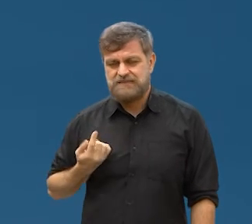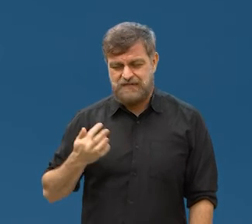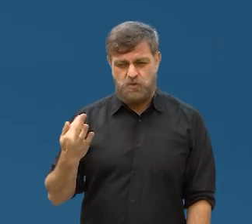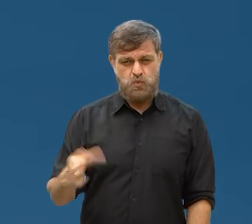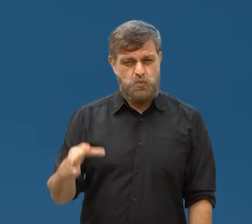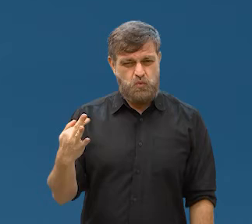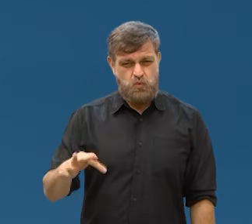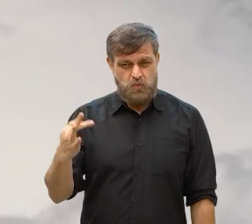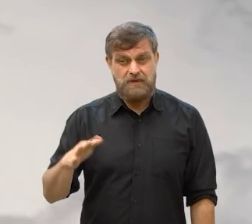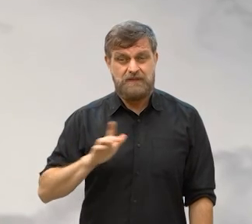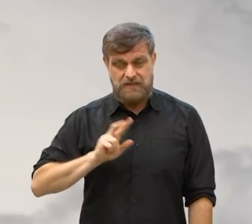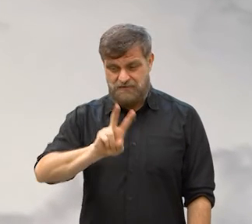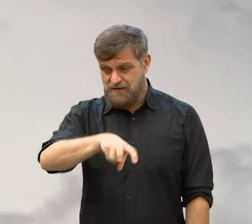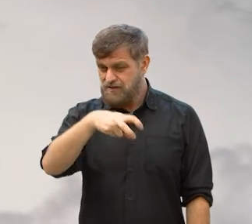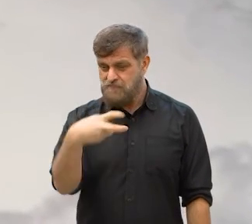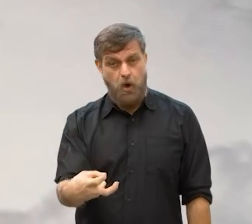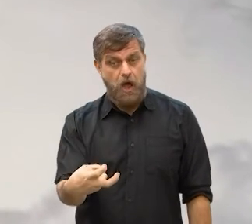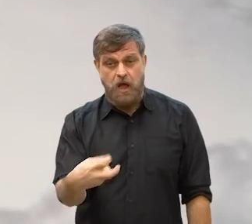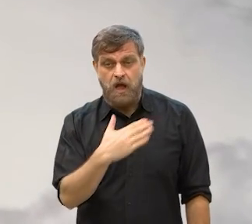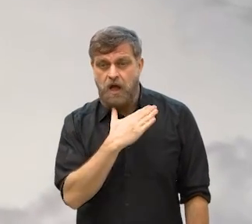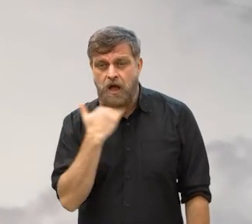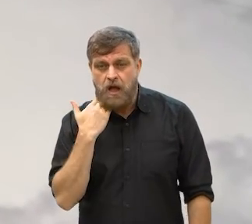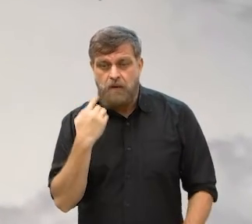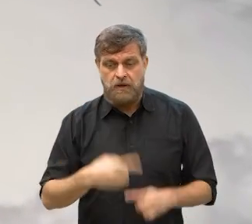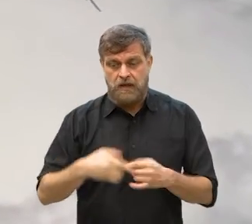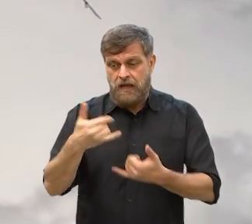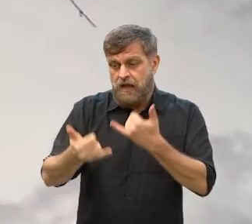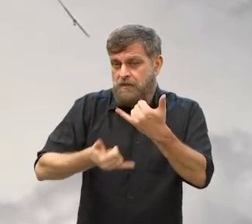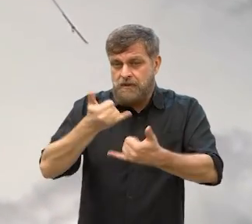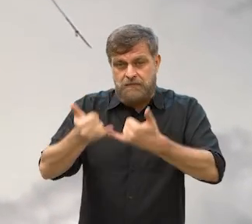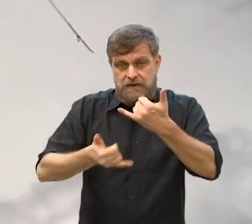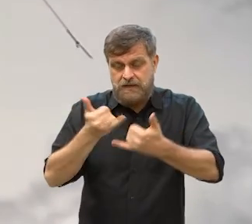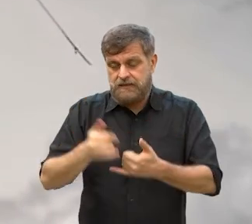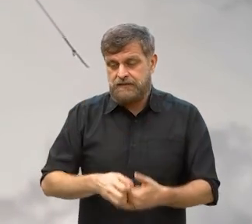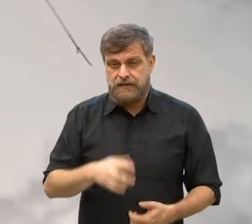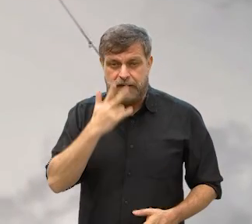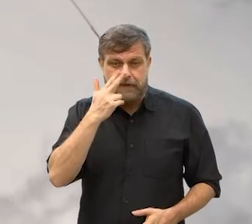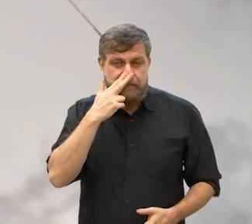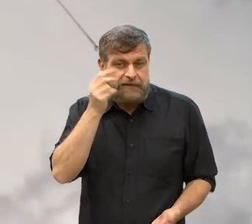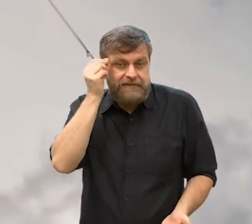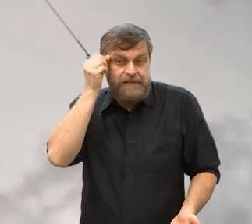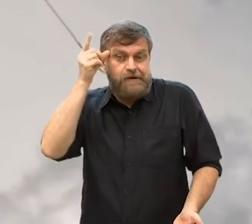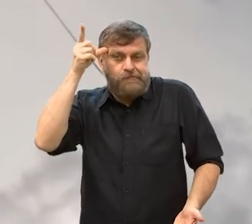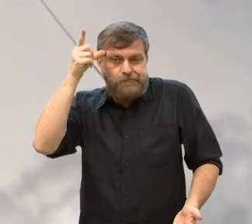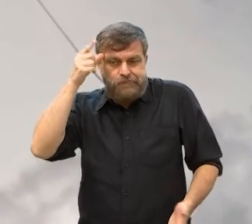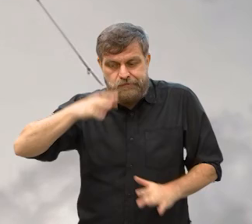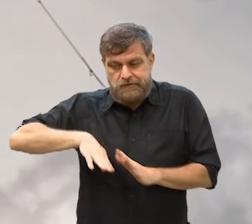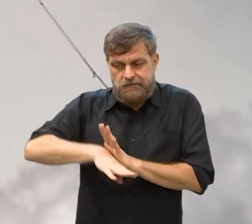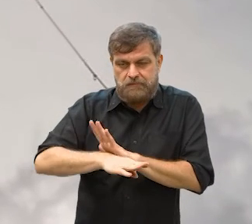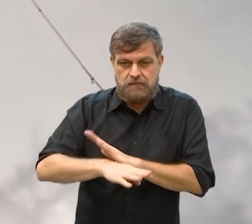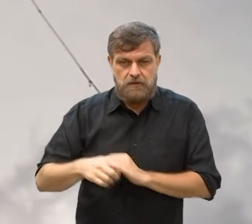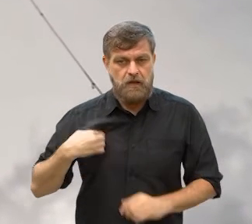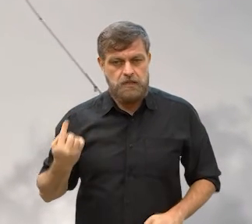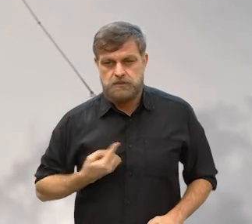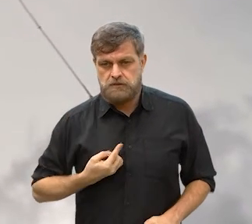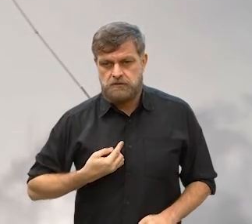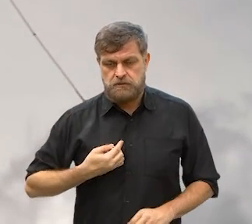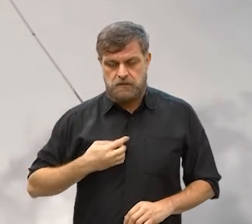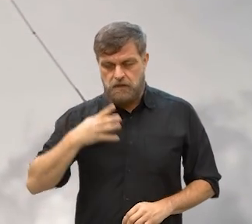inclusive mortos por conta de uma brincadeira que é cultural. Nós não estamos falando